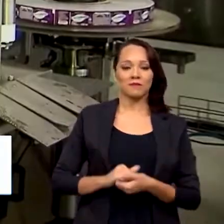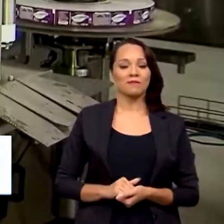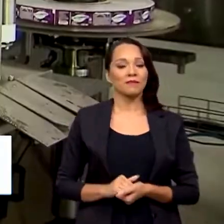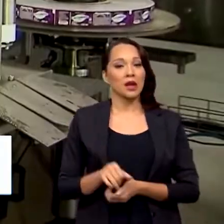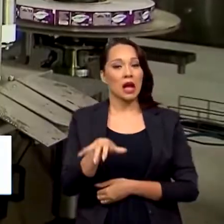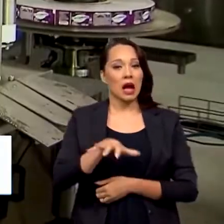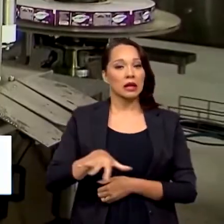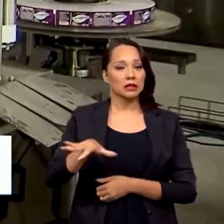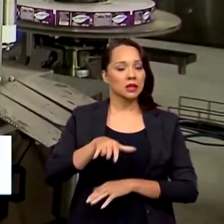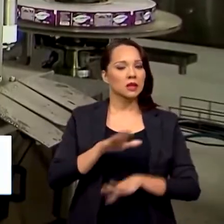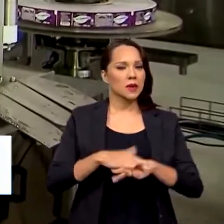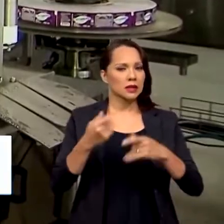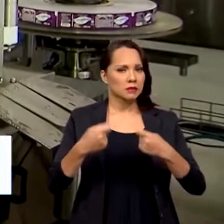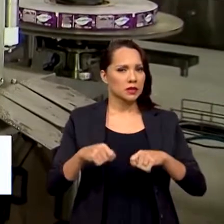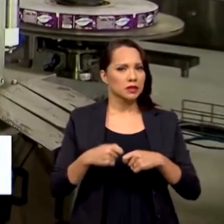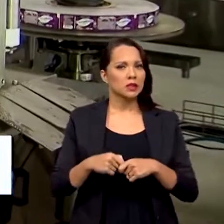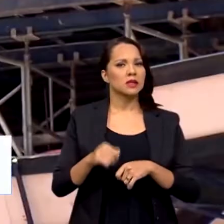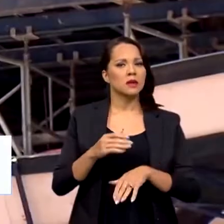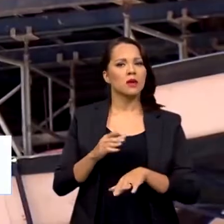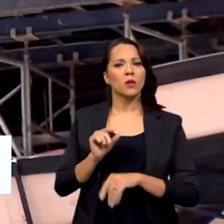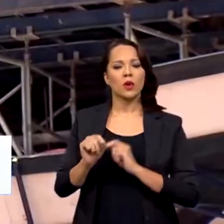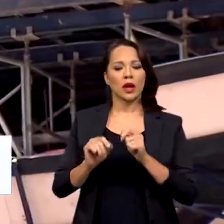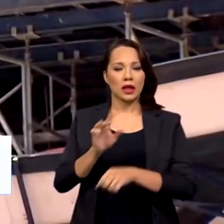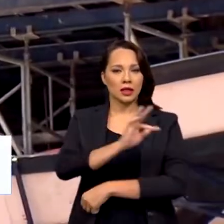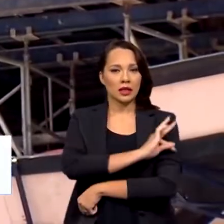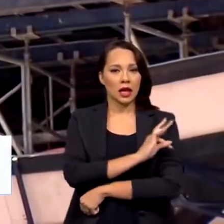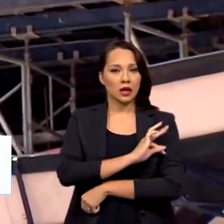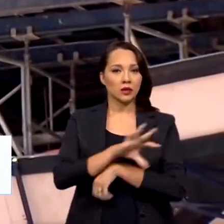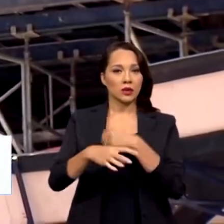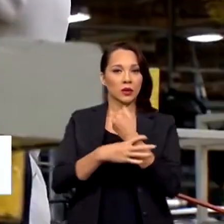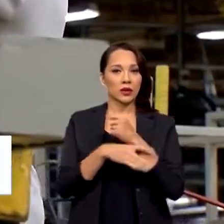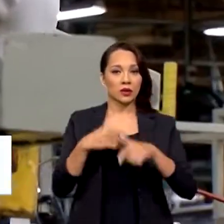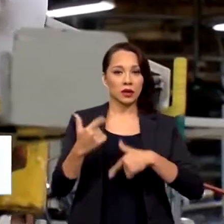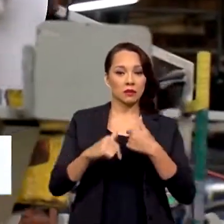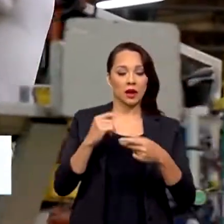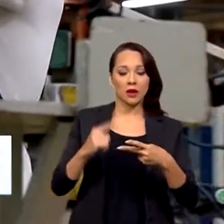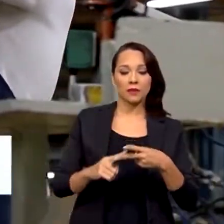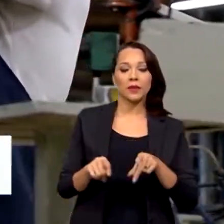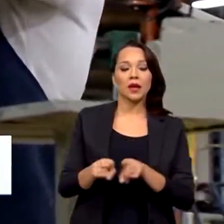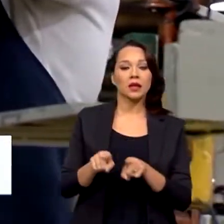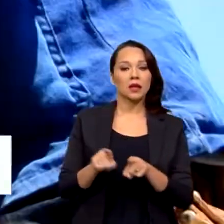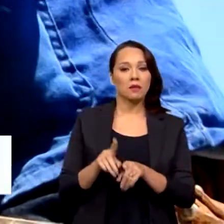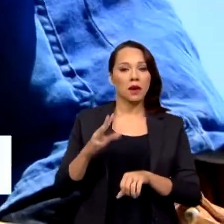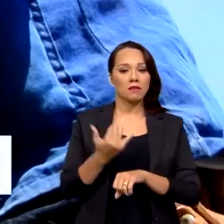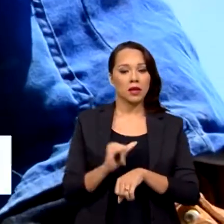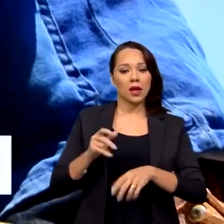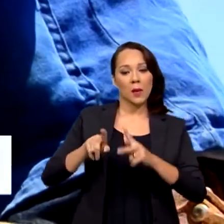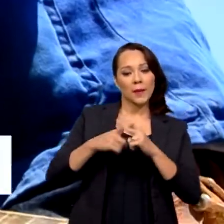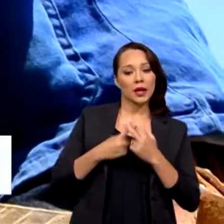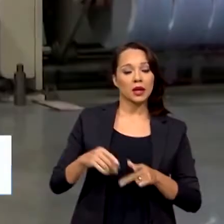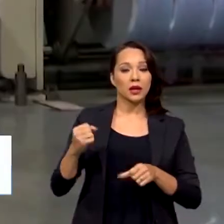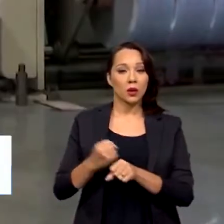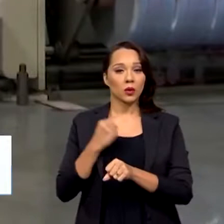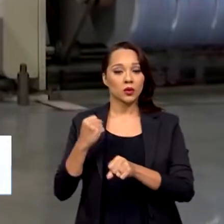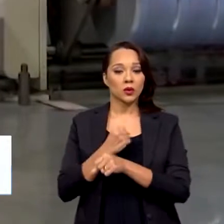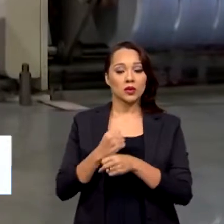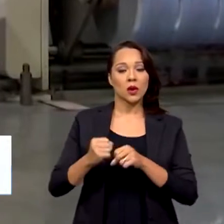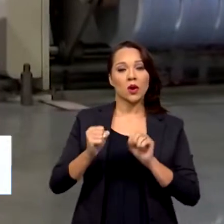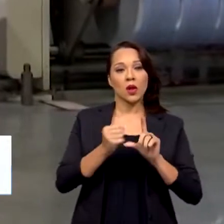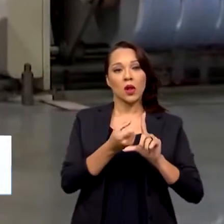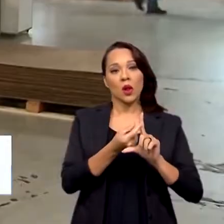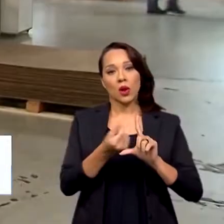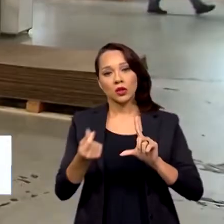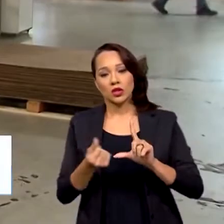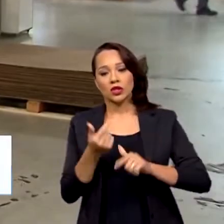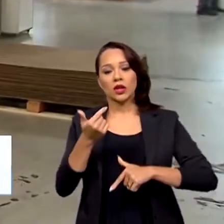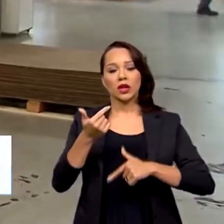áreas com maior demanda por formação são técnico em segurança do trabalho, além de metal mecânica, construção, logística e